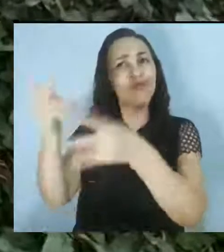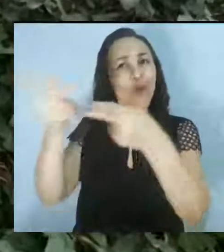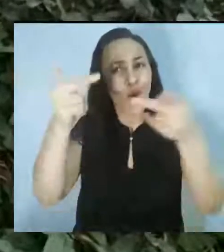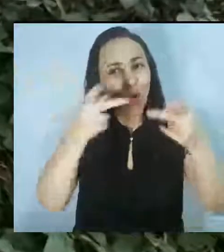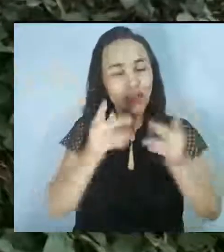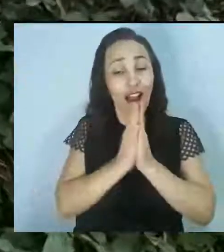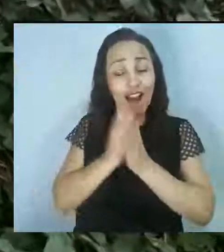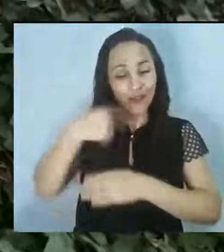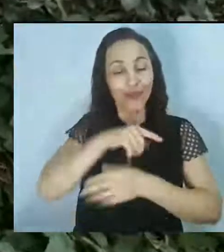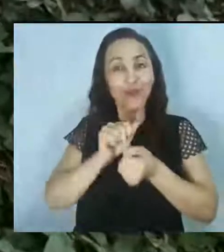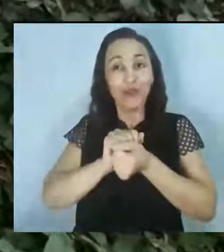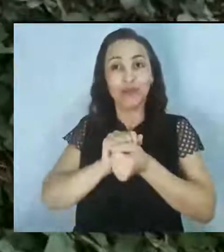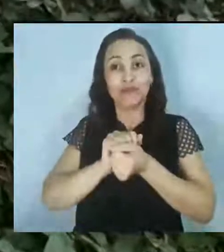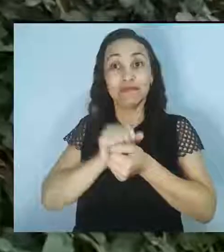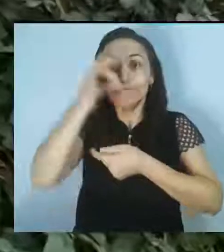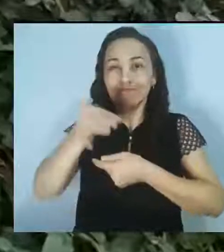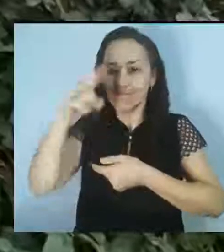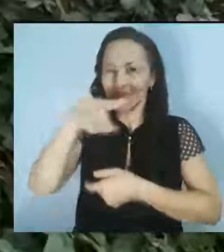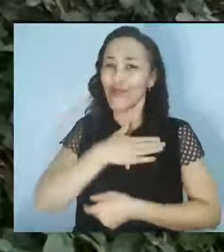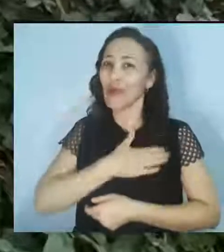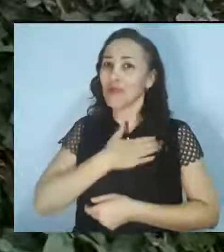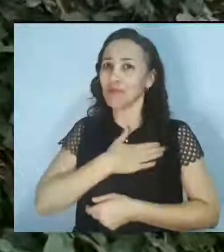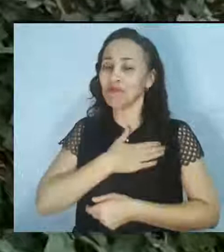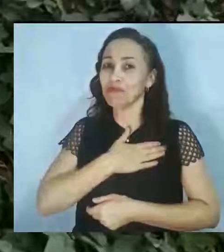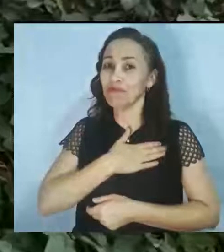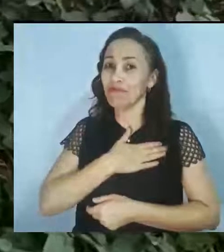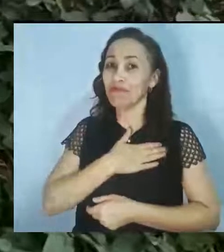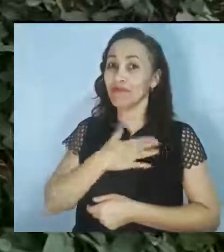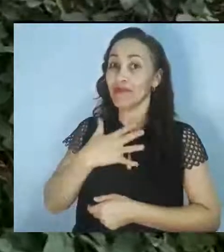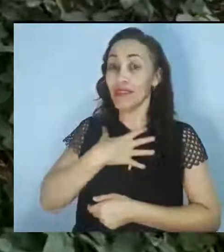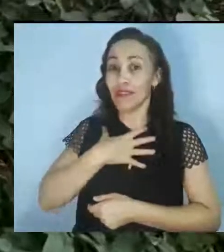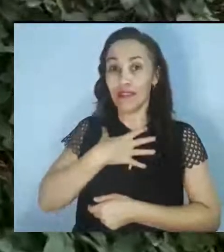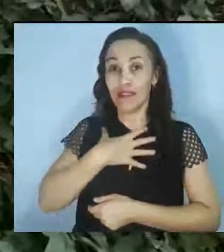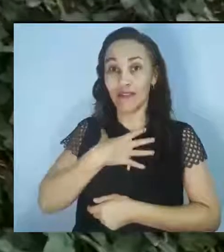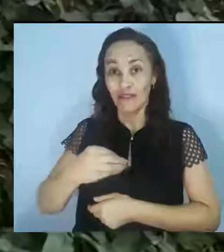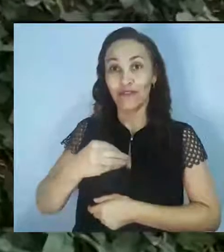conosco, convide outras pessoas. Tenho certeza que você vai gostar.